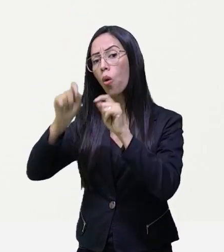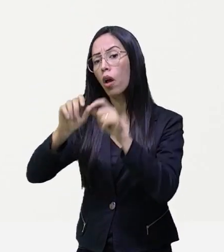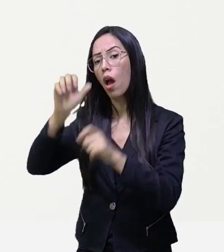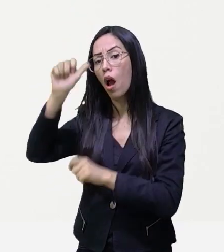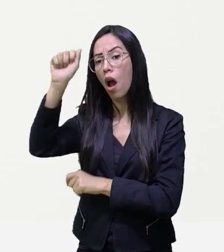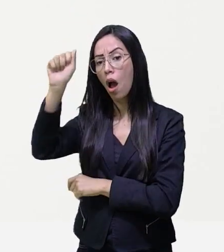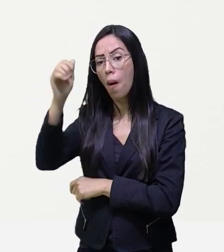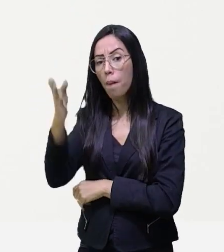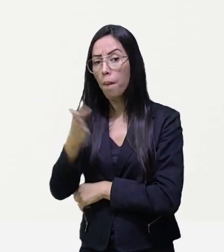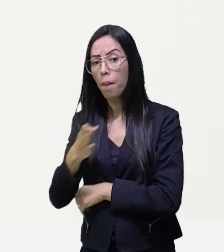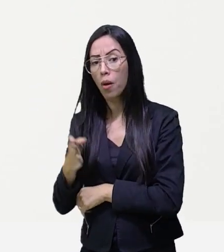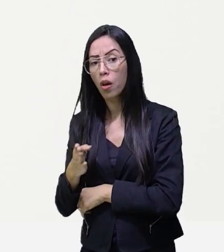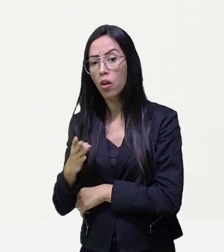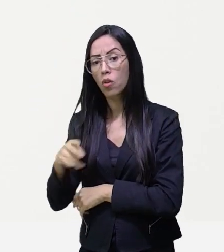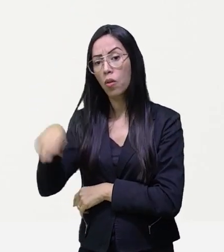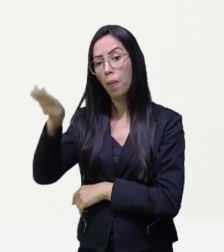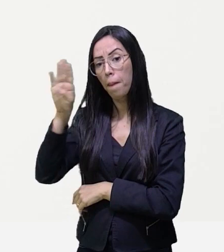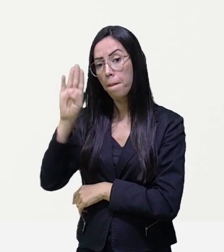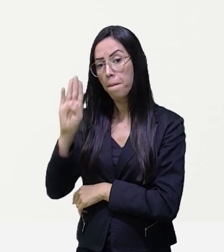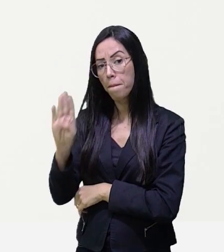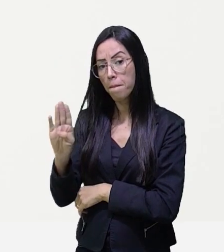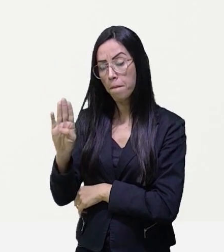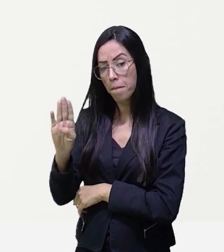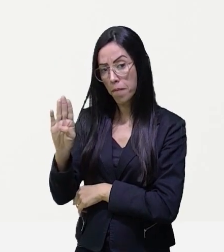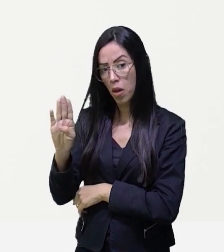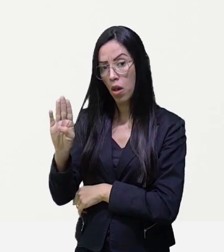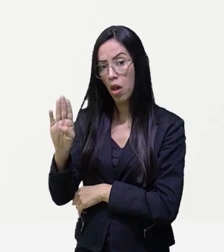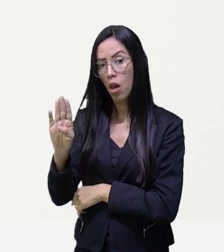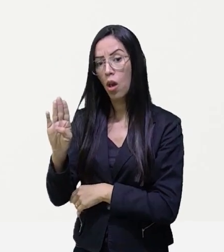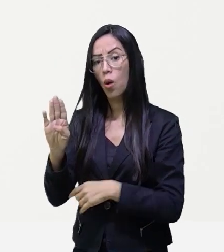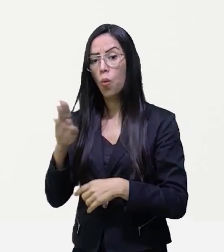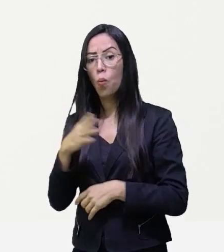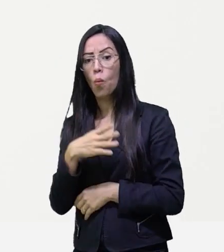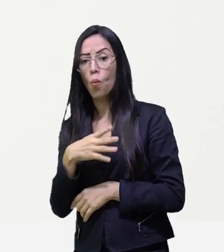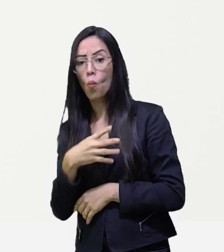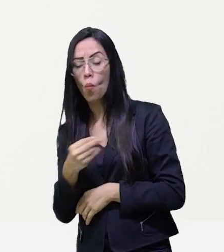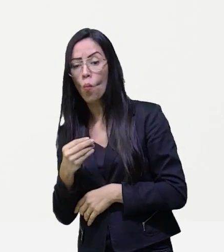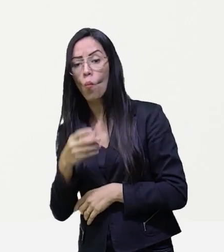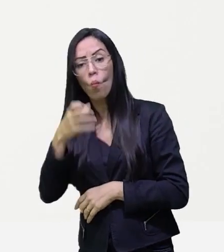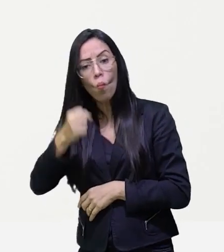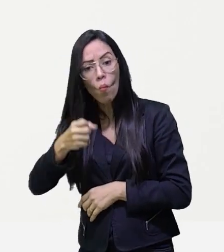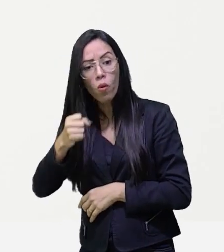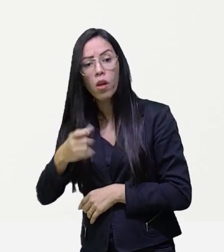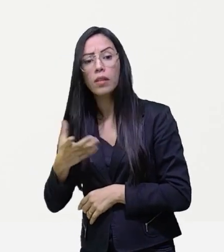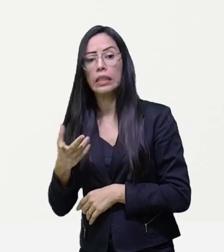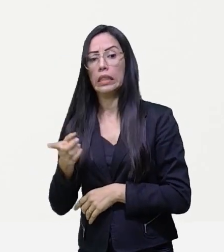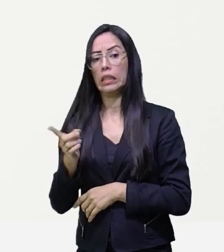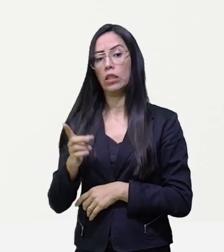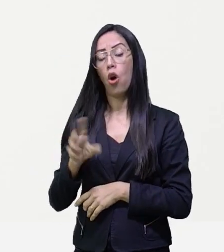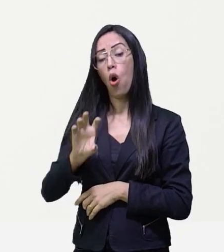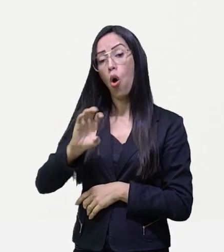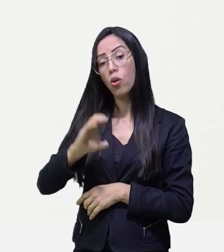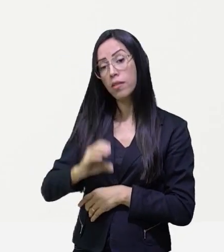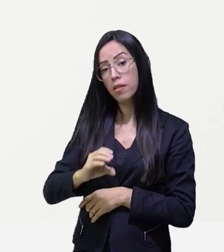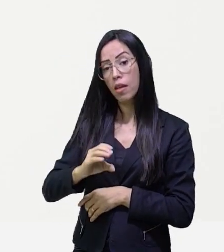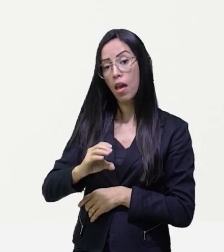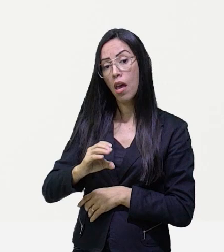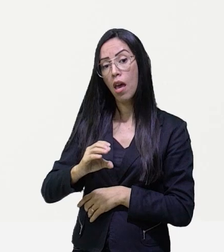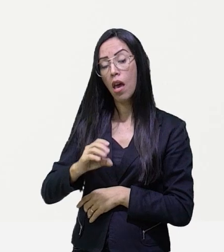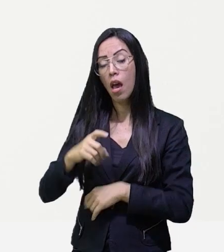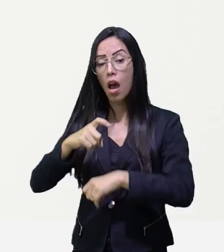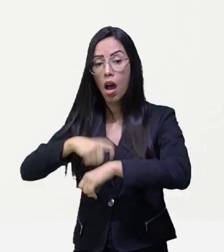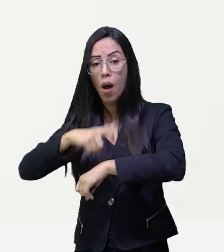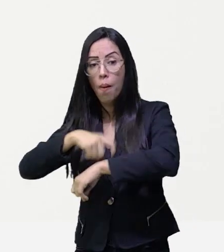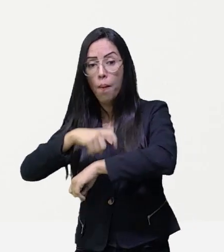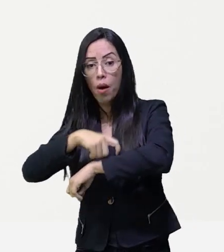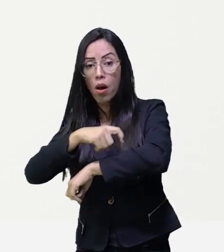B, mamíferos, letra C, camarões. Você fez a leitura do texto, então agora é o momento de você